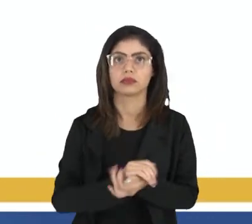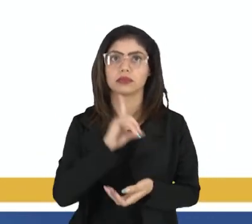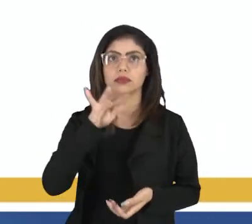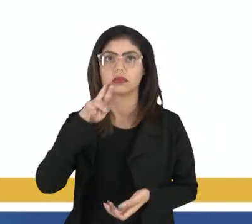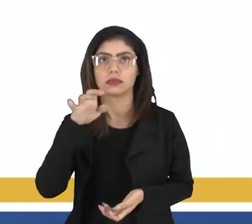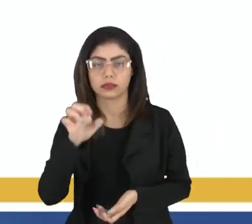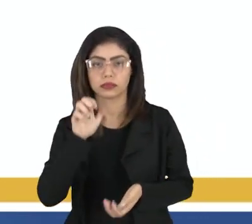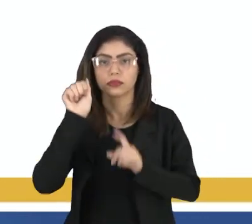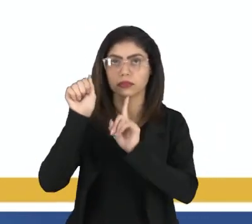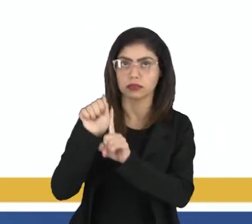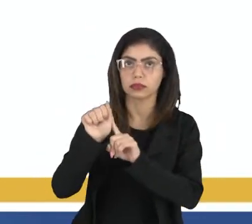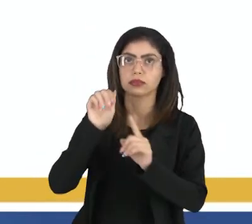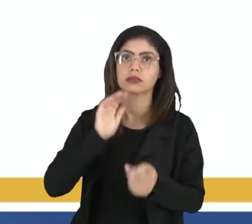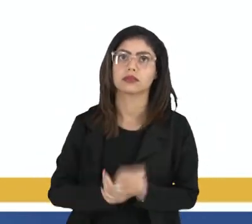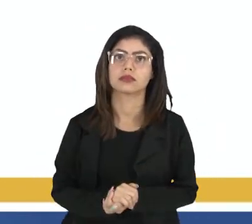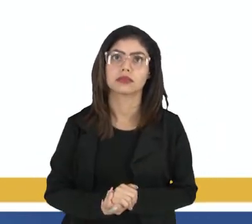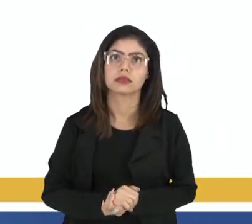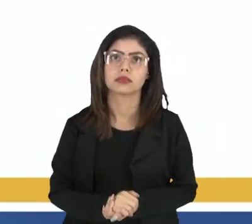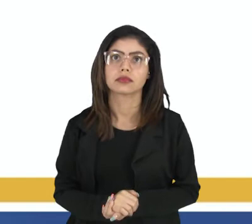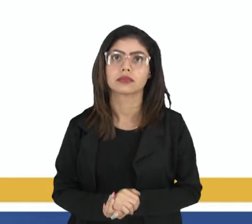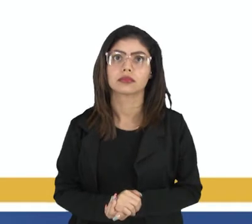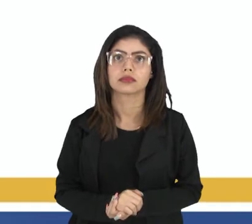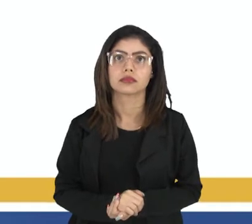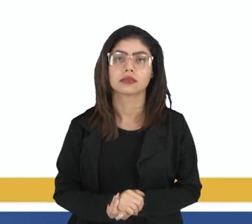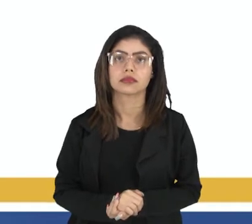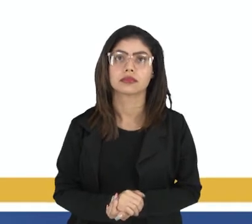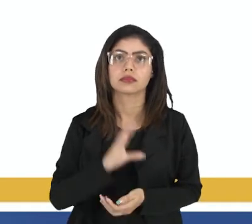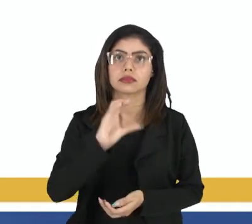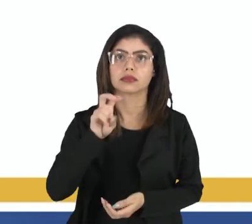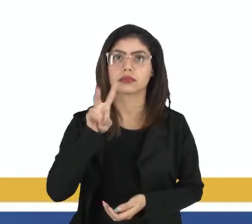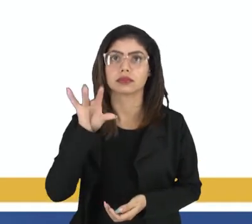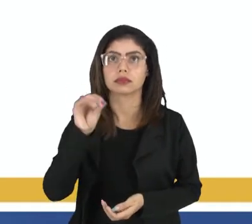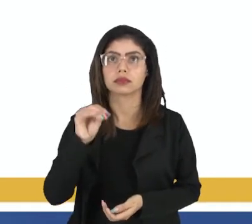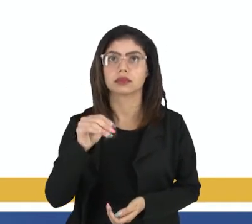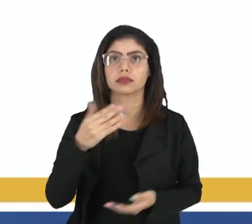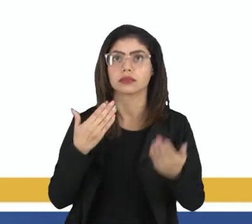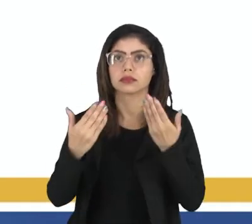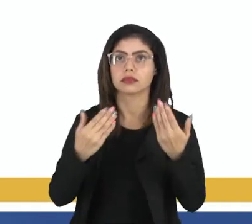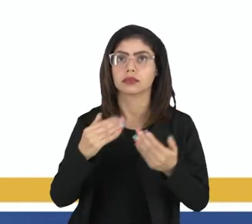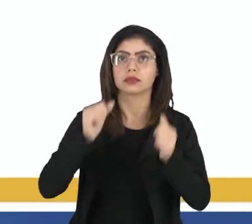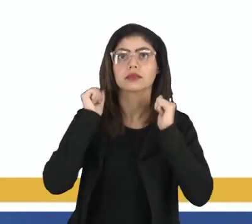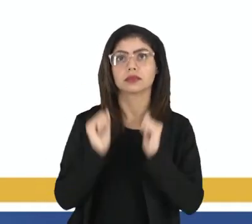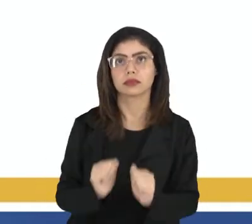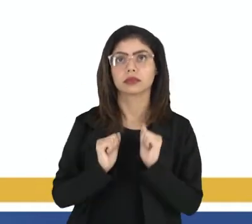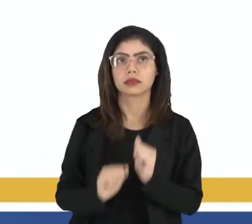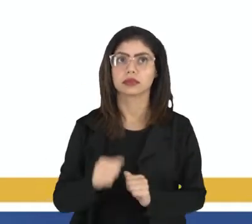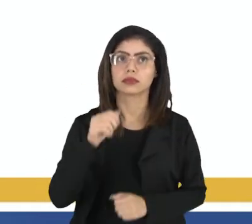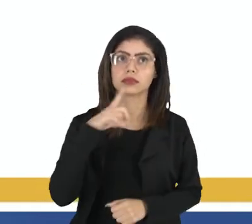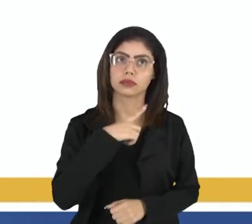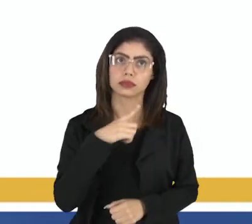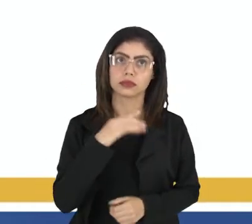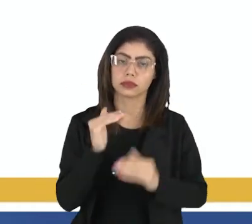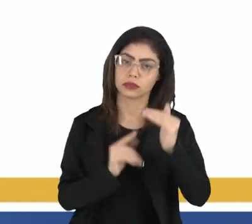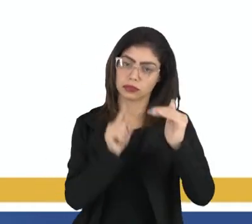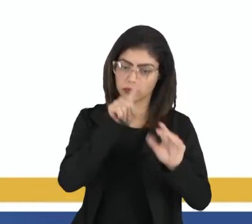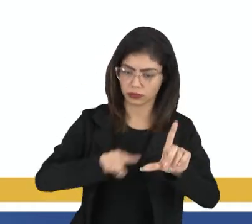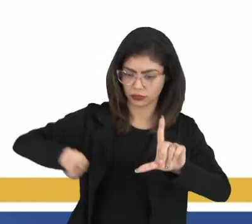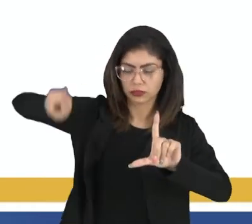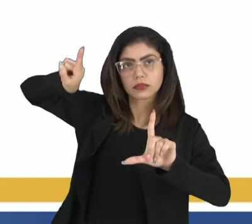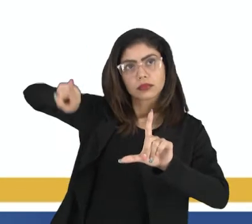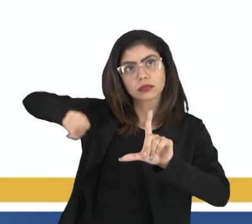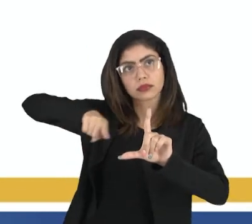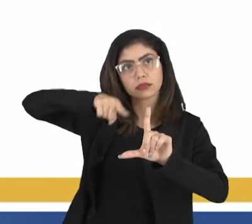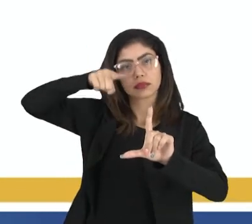do coeficiente a e a concavidade da parábola. Pode ser